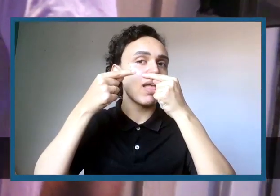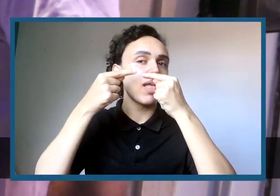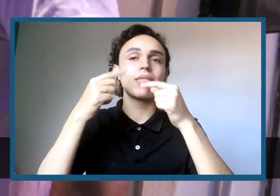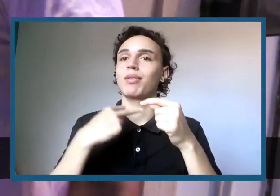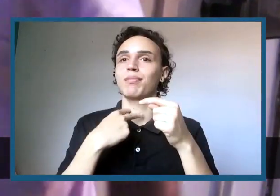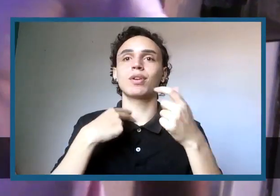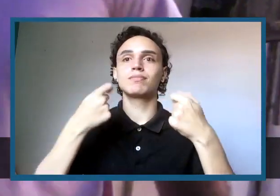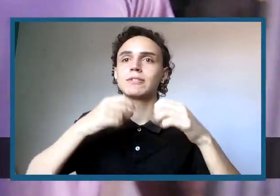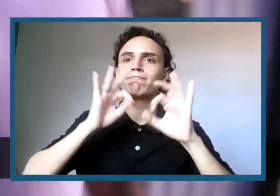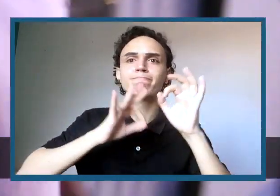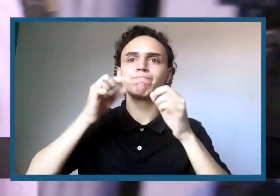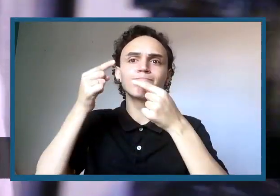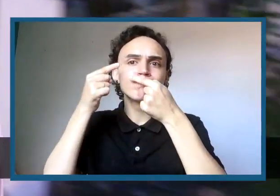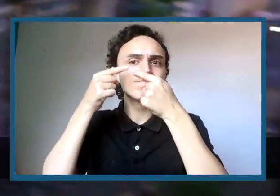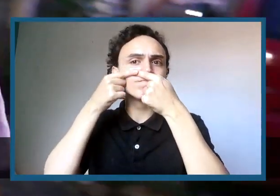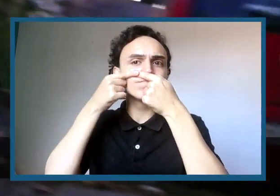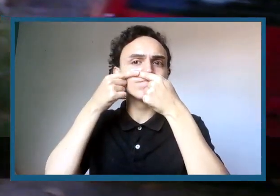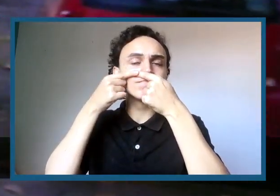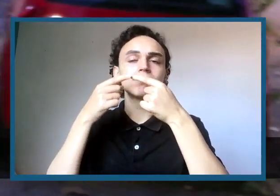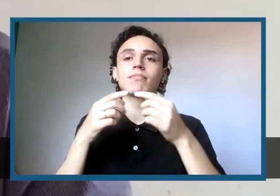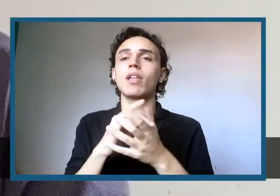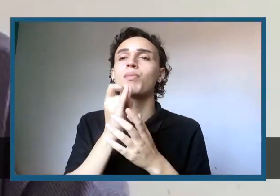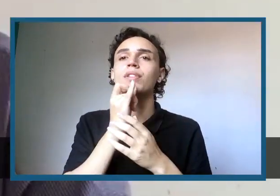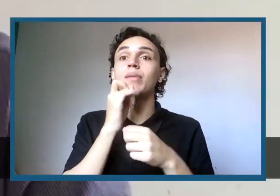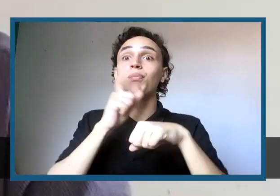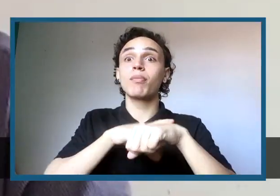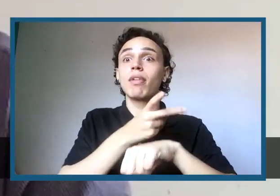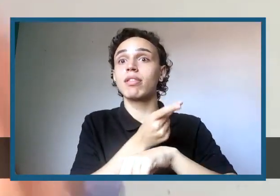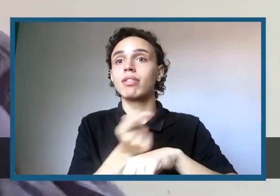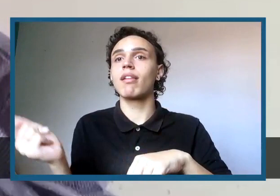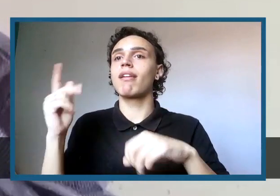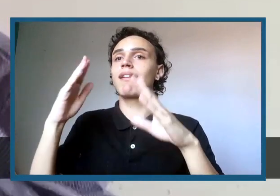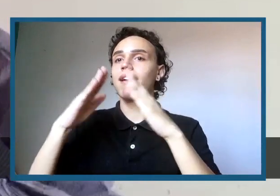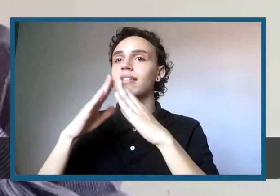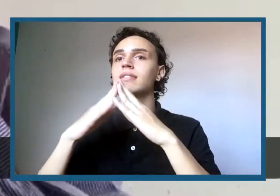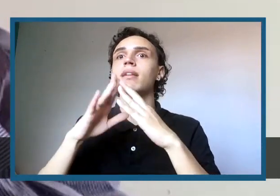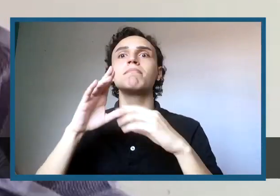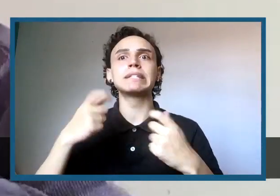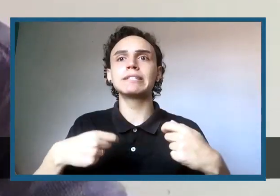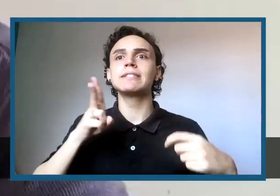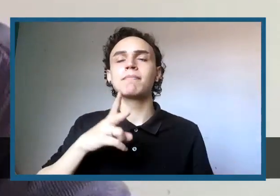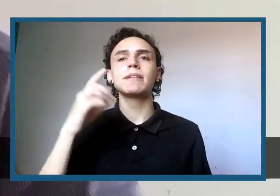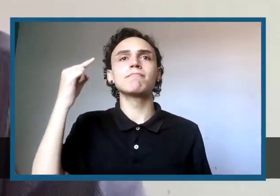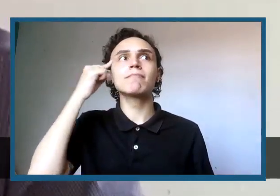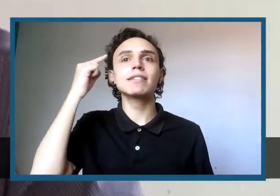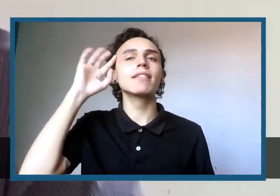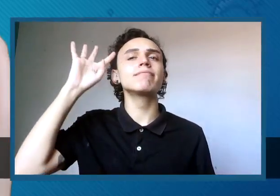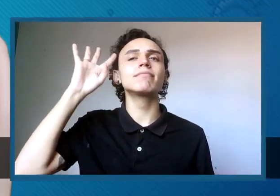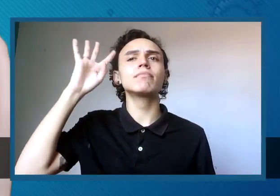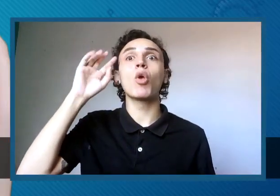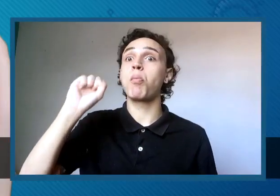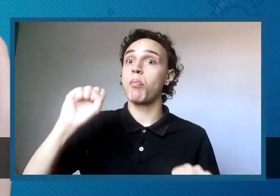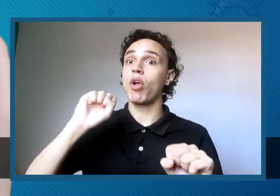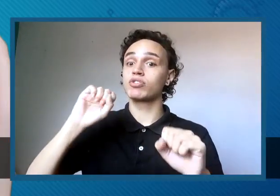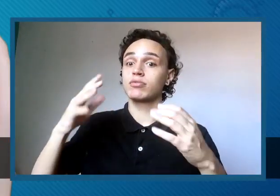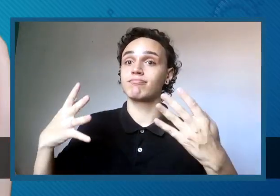Uma vez que a gente sai de casa, passamos a porta, a gente tem que imaginar que essa máscara, pelo lado de fora, está contaminada.